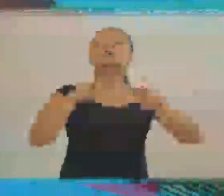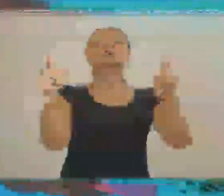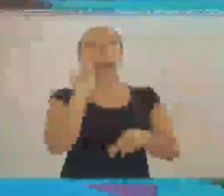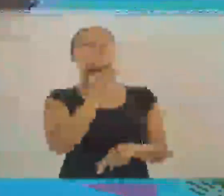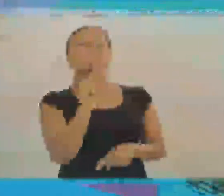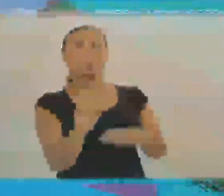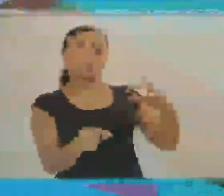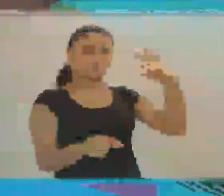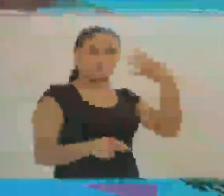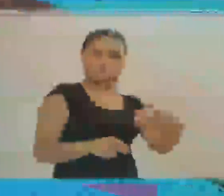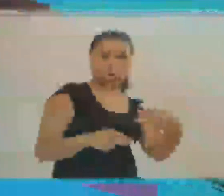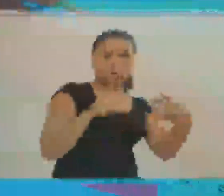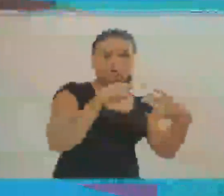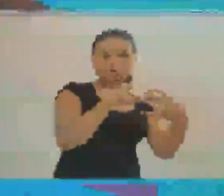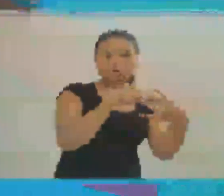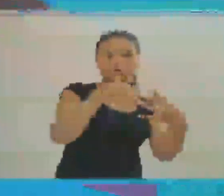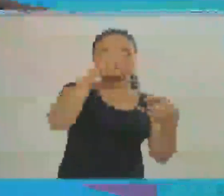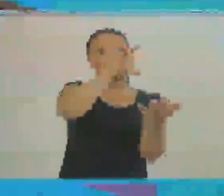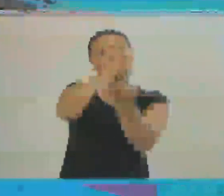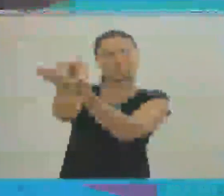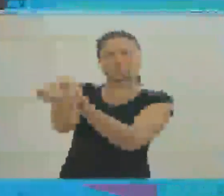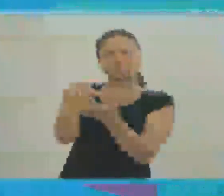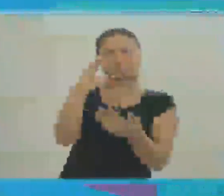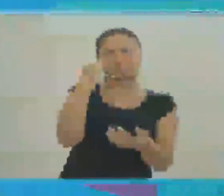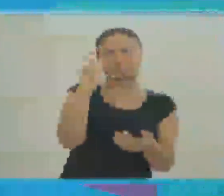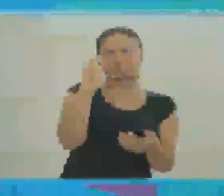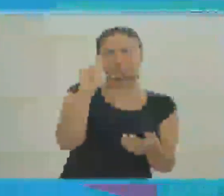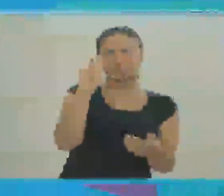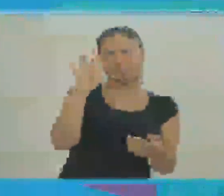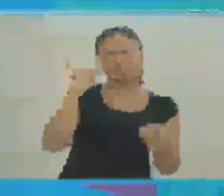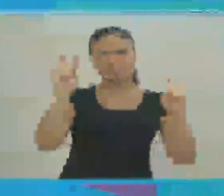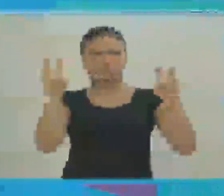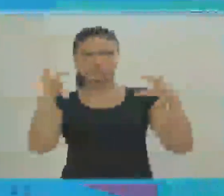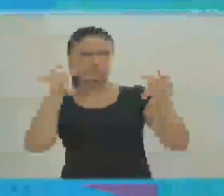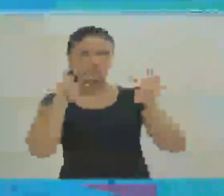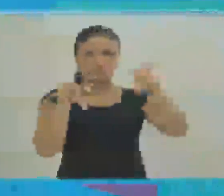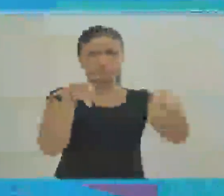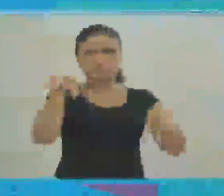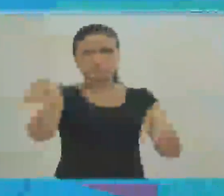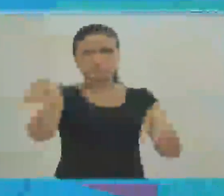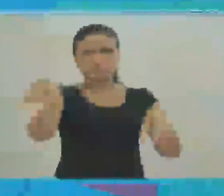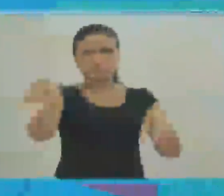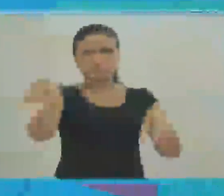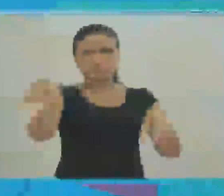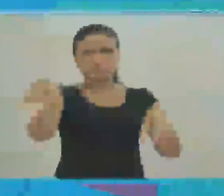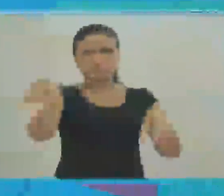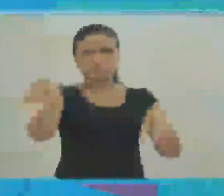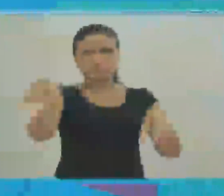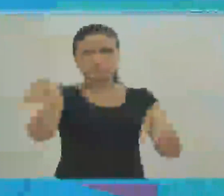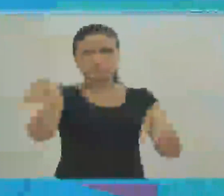categoria 5 e eu fiquei meio frustrado por causa disso. E qual